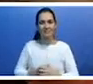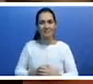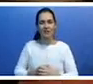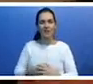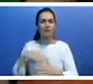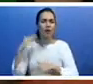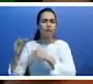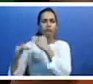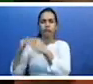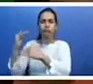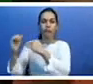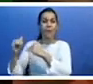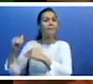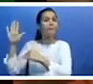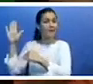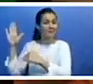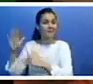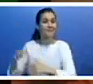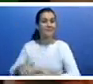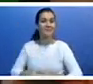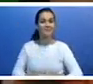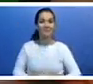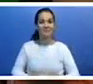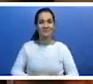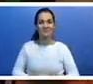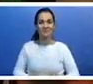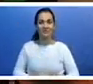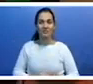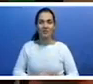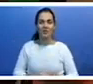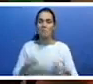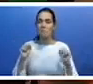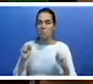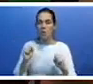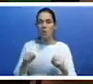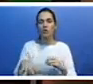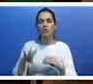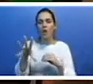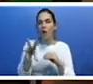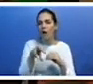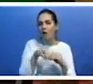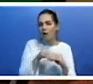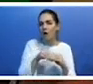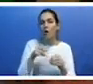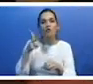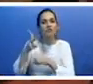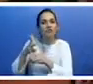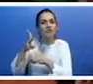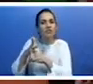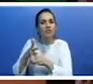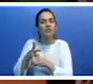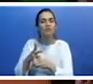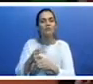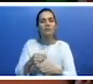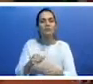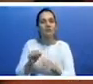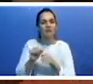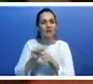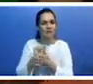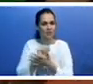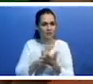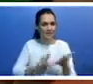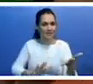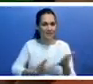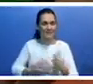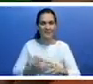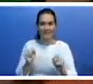a cada dia mais, né, crianças? Tá? Então, depois vocês podem assistir a videoaula com calma para a realização desta